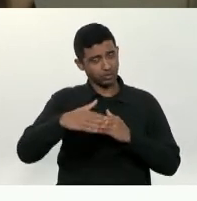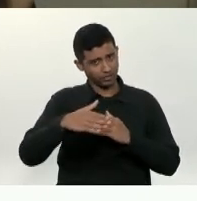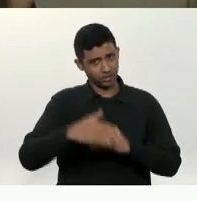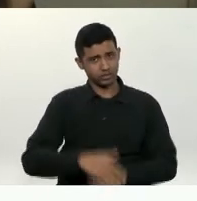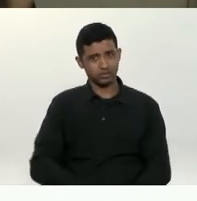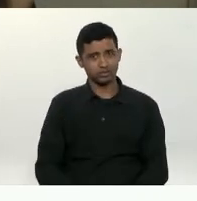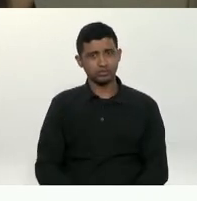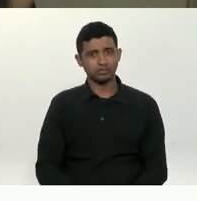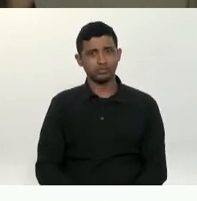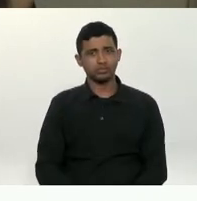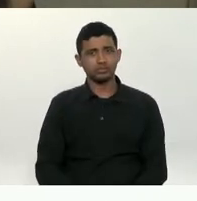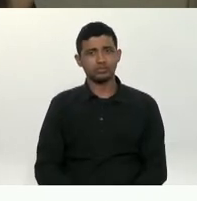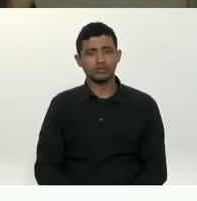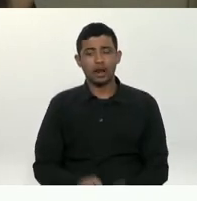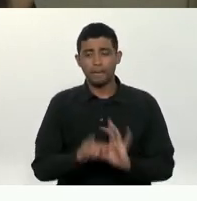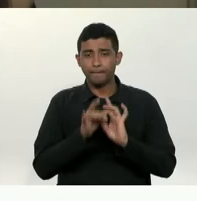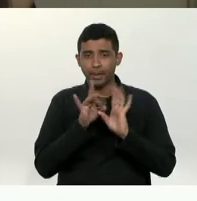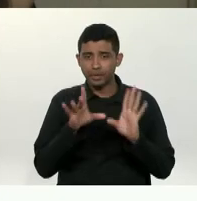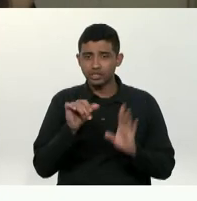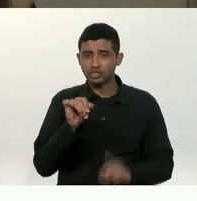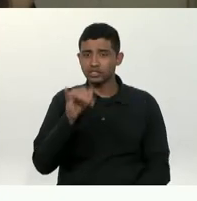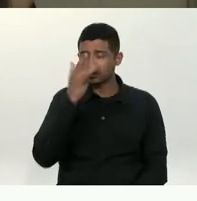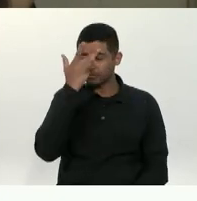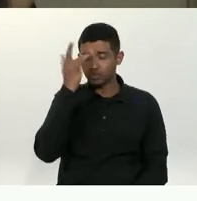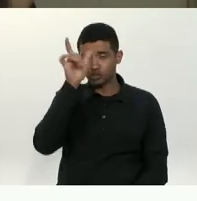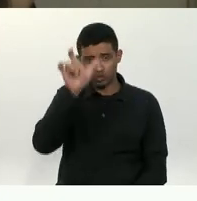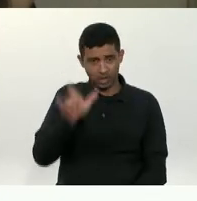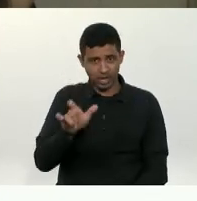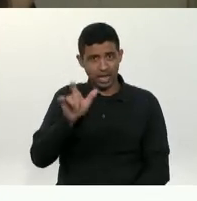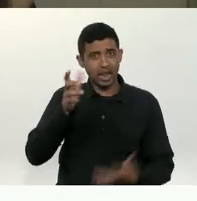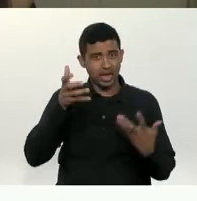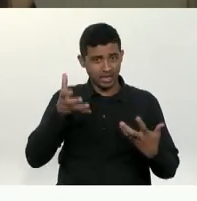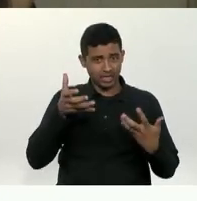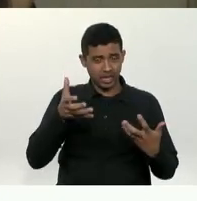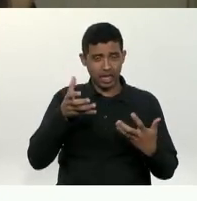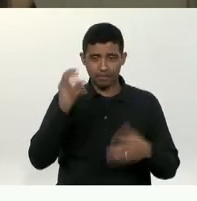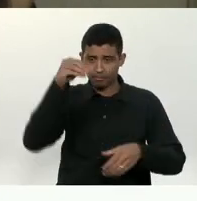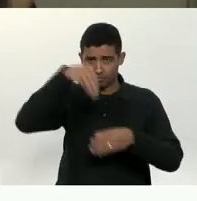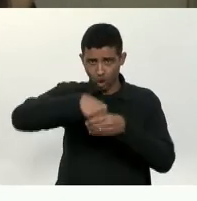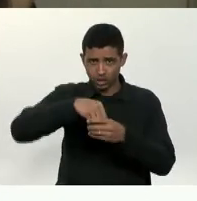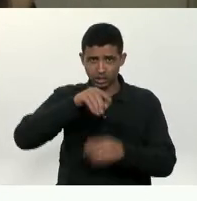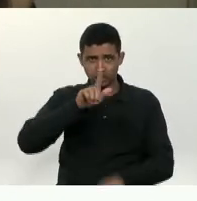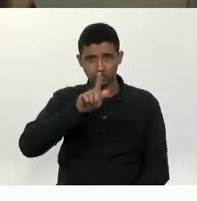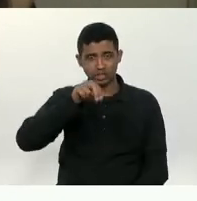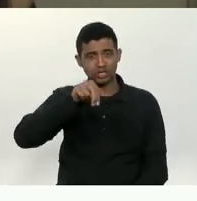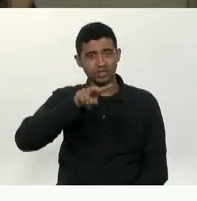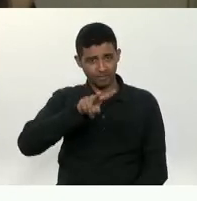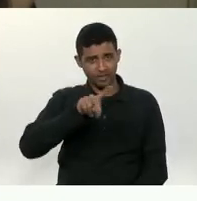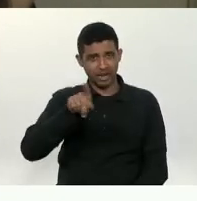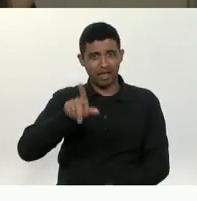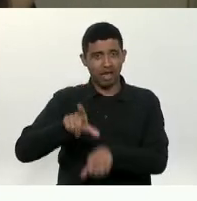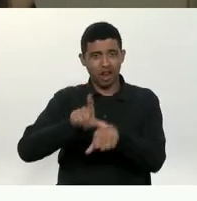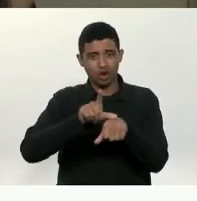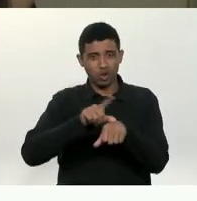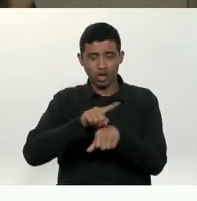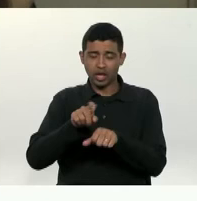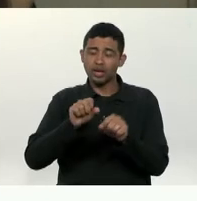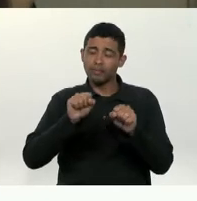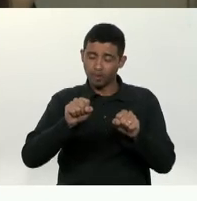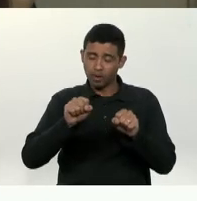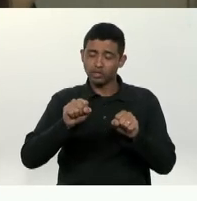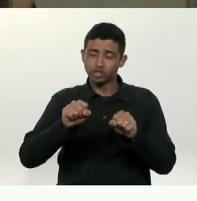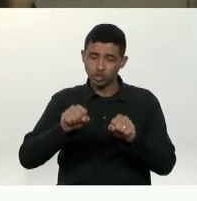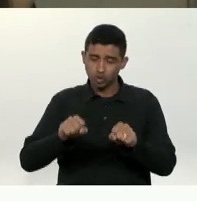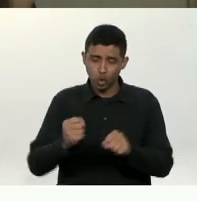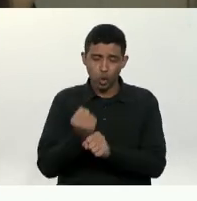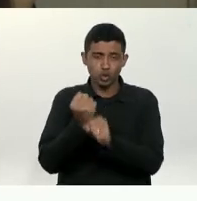ainda, a permitir que quem quiser que instale o GNV nos seus postos de combustível, que possa construir os próprios dutos, né?